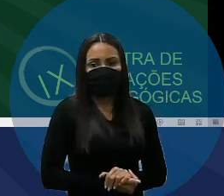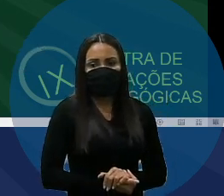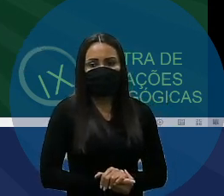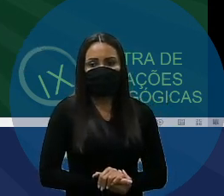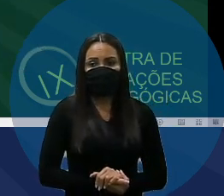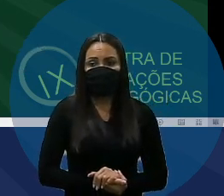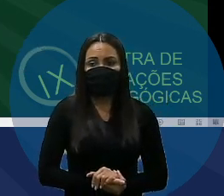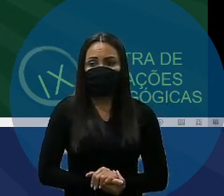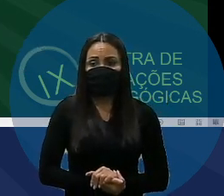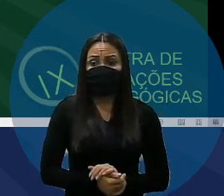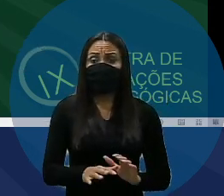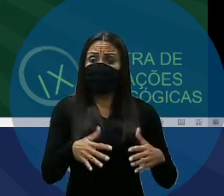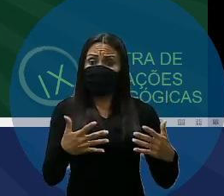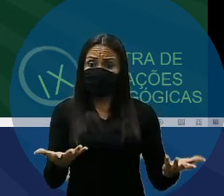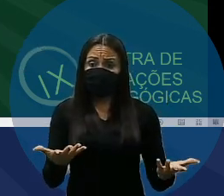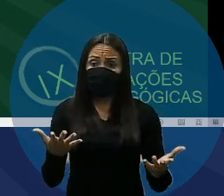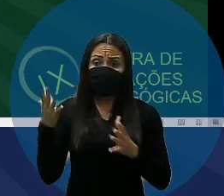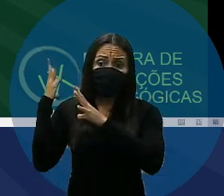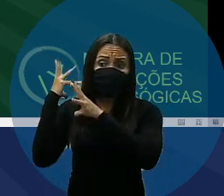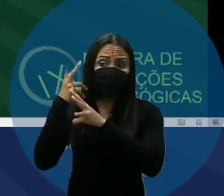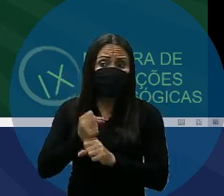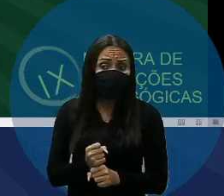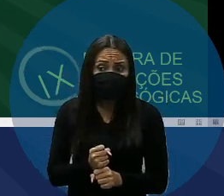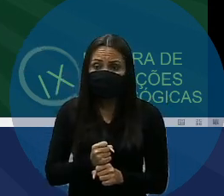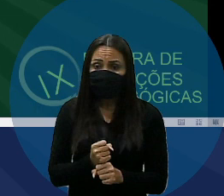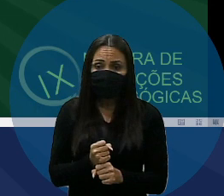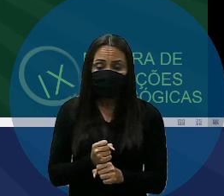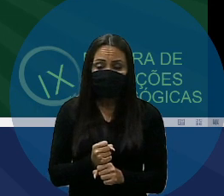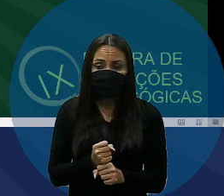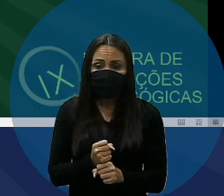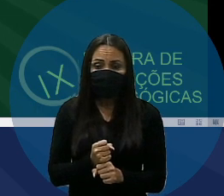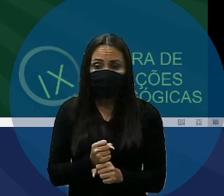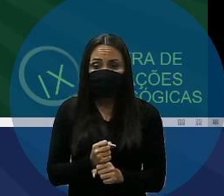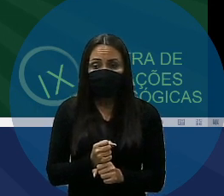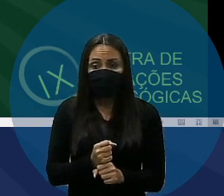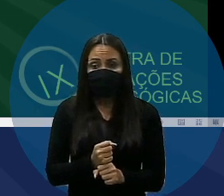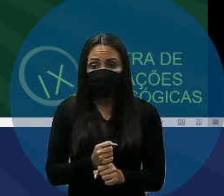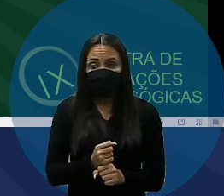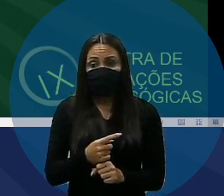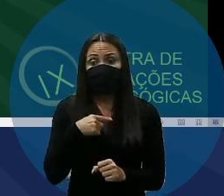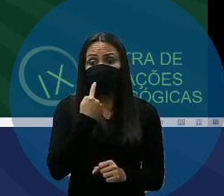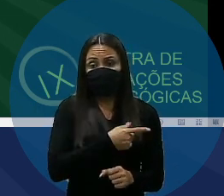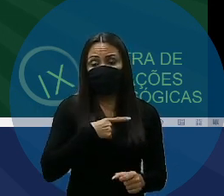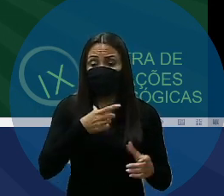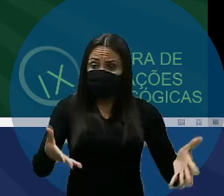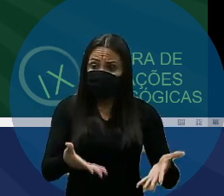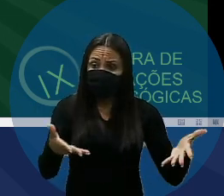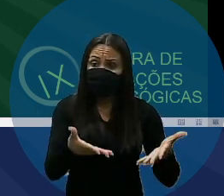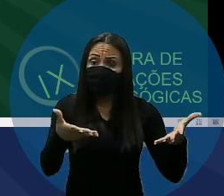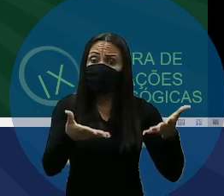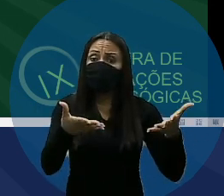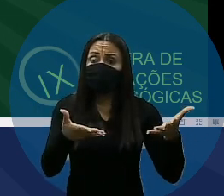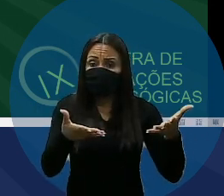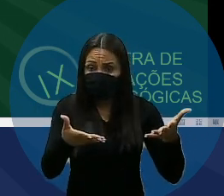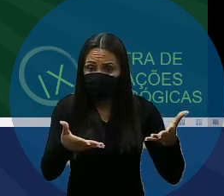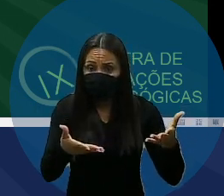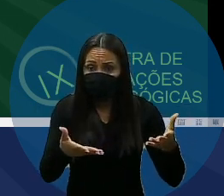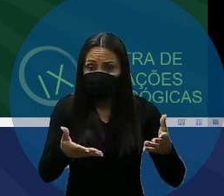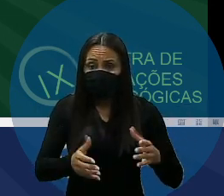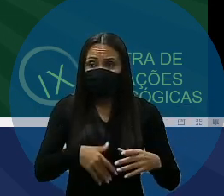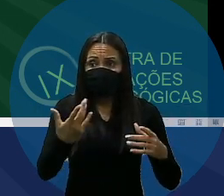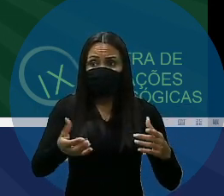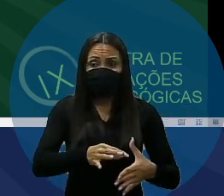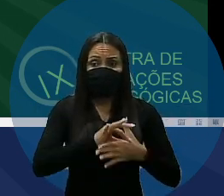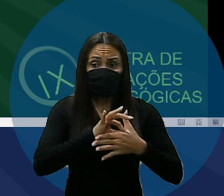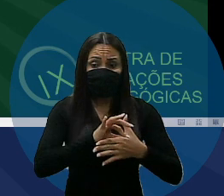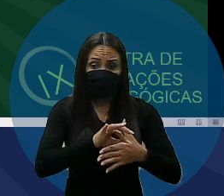Então, como resultado, né, a gente teve estímulo das habilidades que envolvem o protagonismo